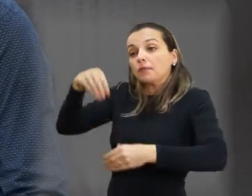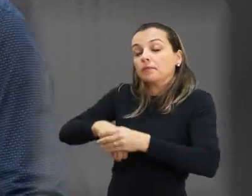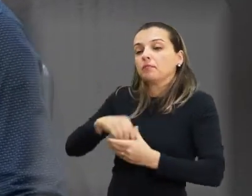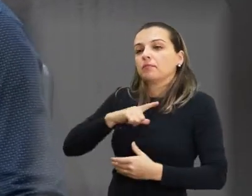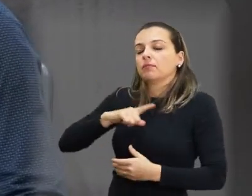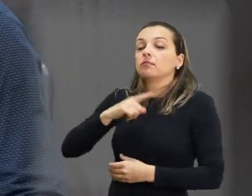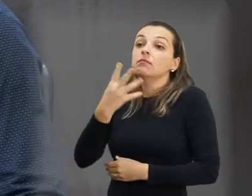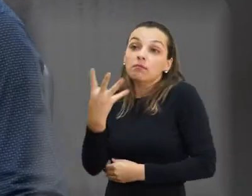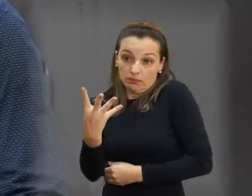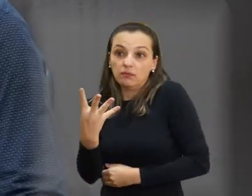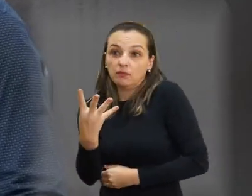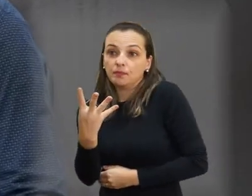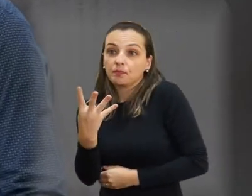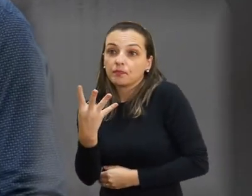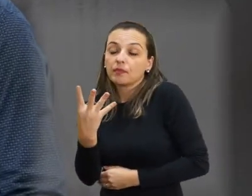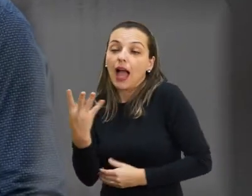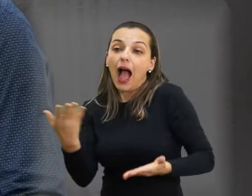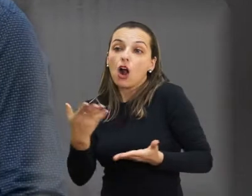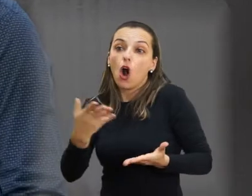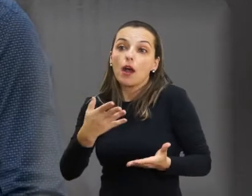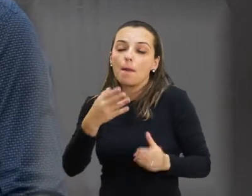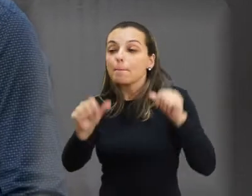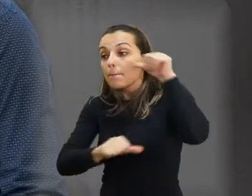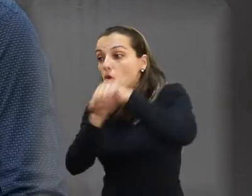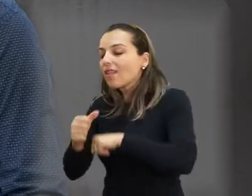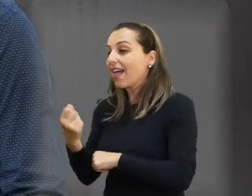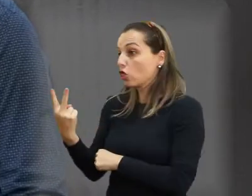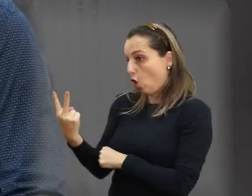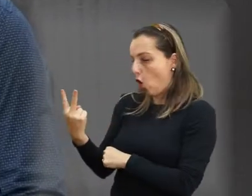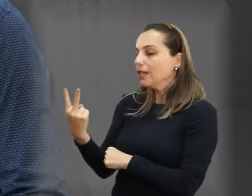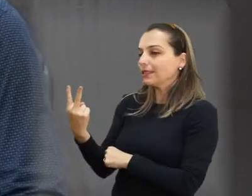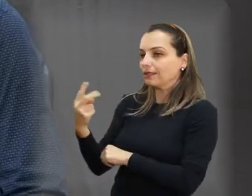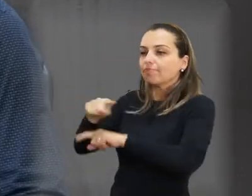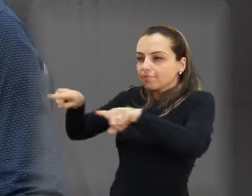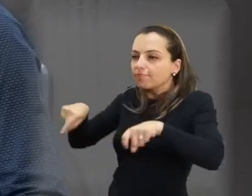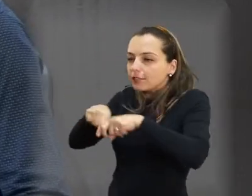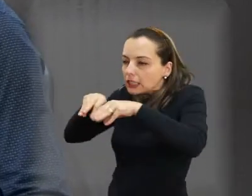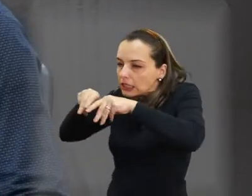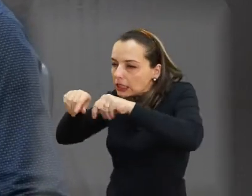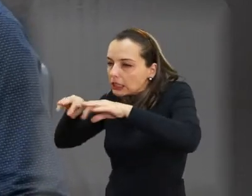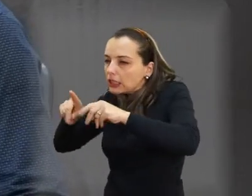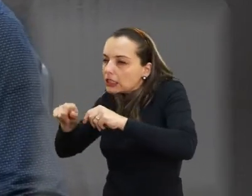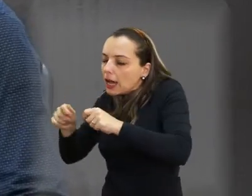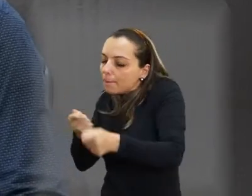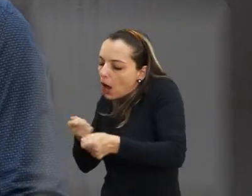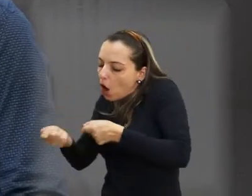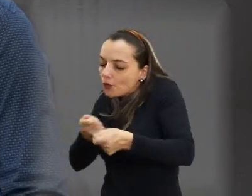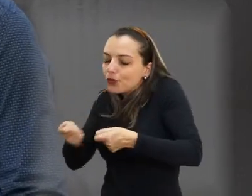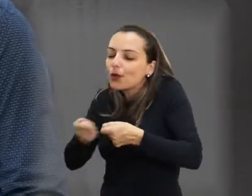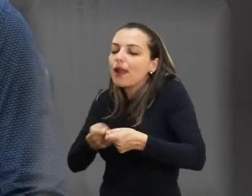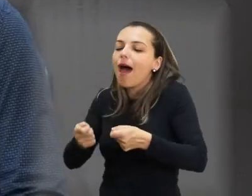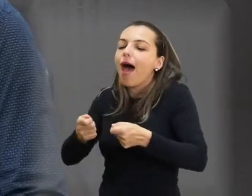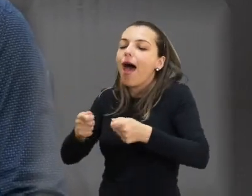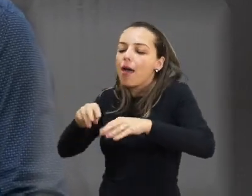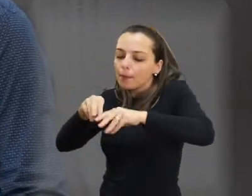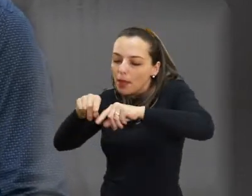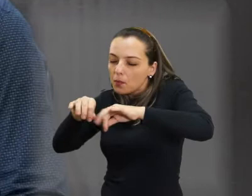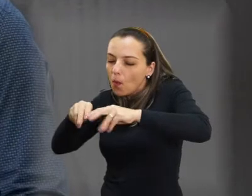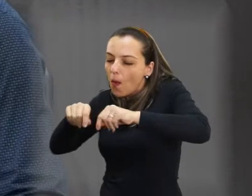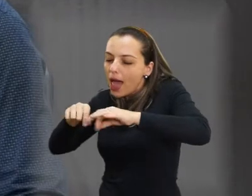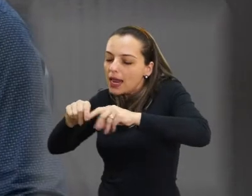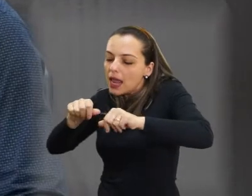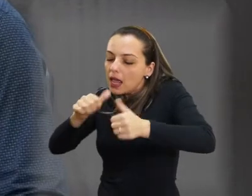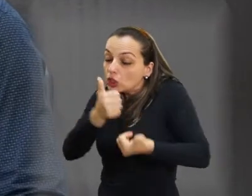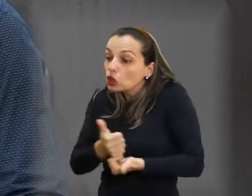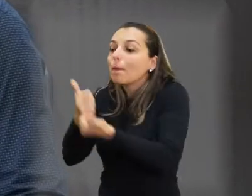escolas que tinha 4 ou 5. Ela iria reduzir para 2 para ter menos... para ter mais controle, né, vamos dizer assim, para tratar melhor e que ia